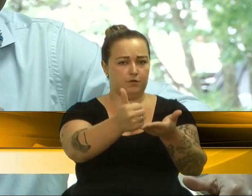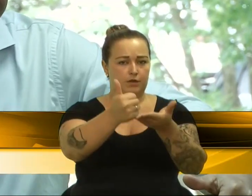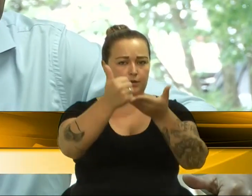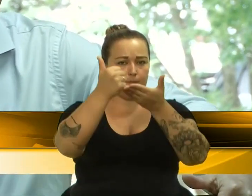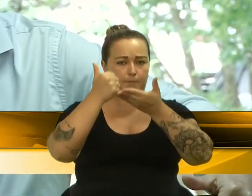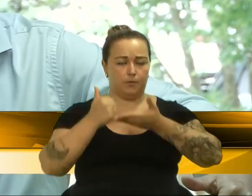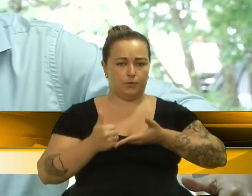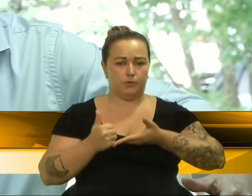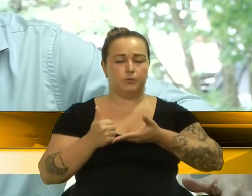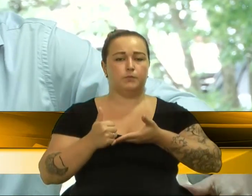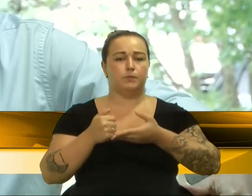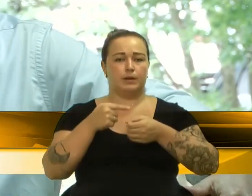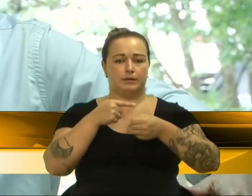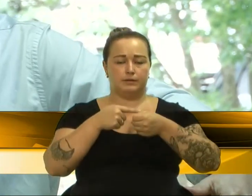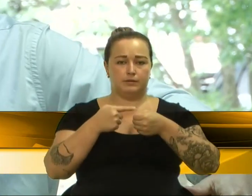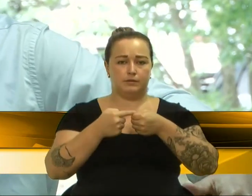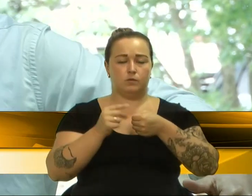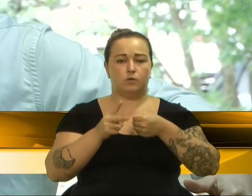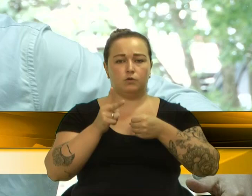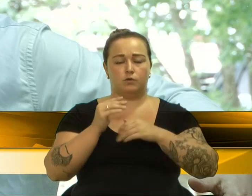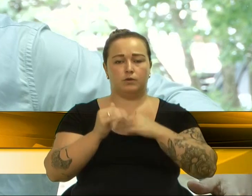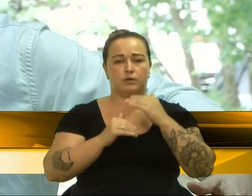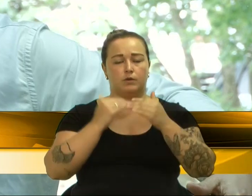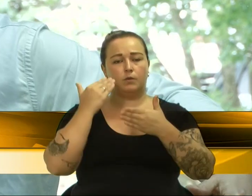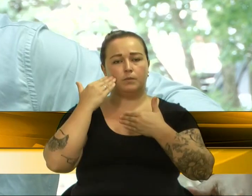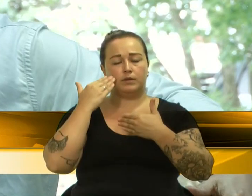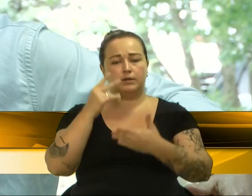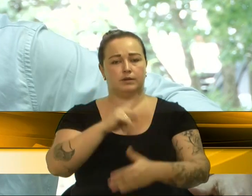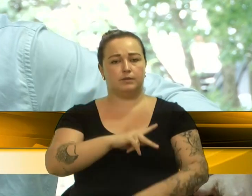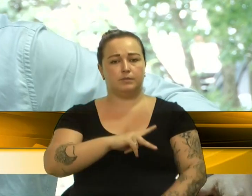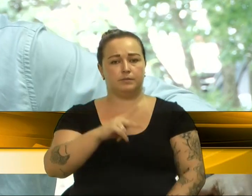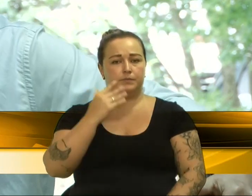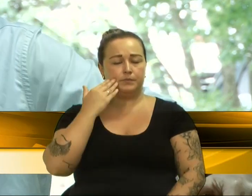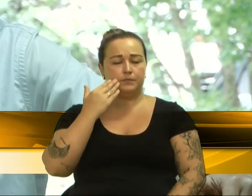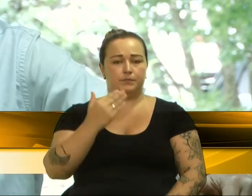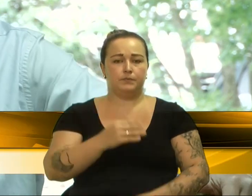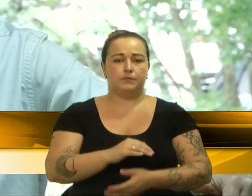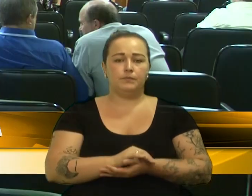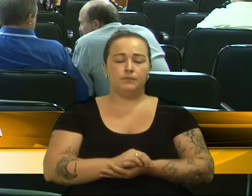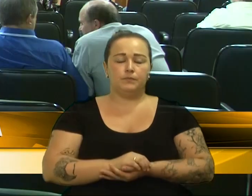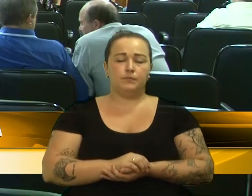que Caxias do Sul continue crescendo. Era isso, senhor presidente. Muito obrigado.